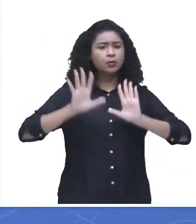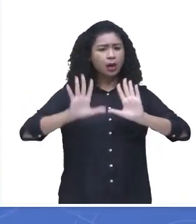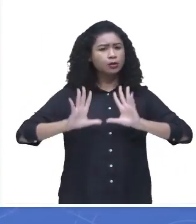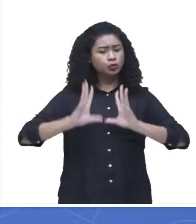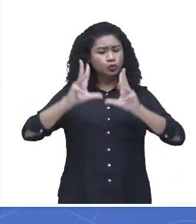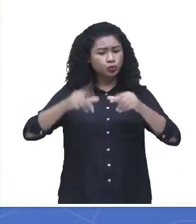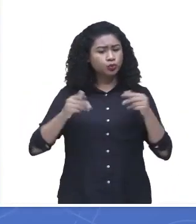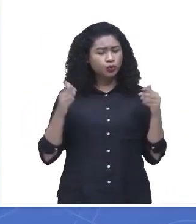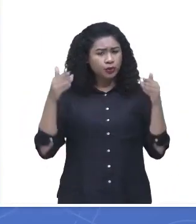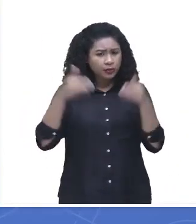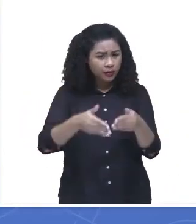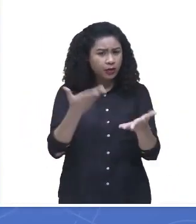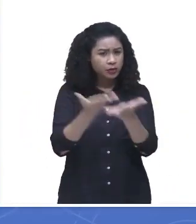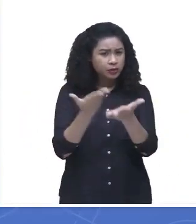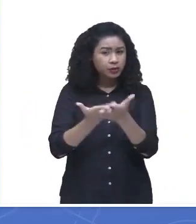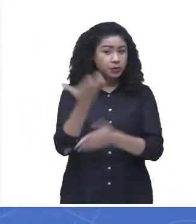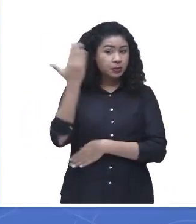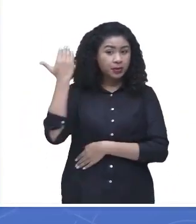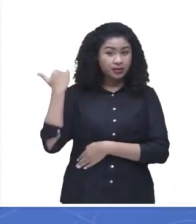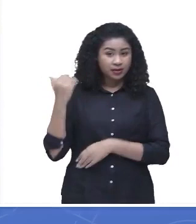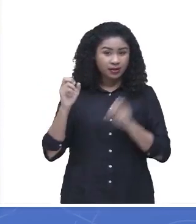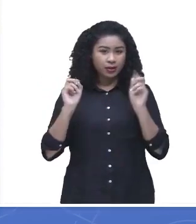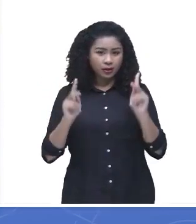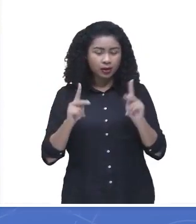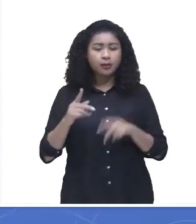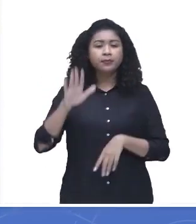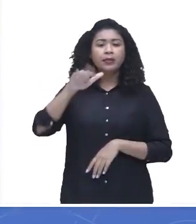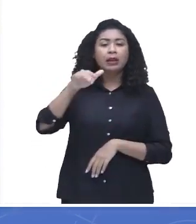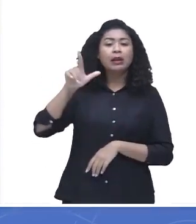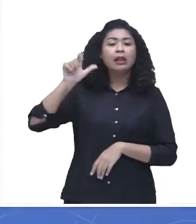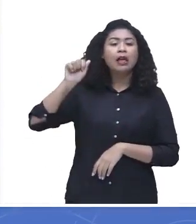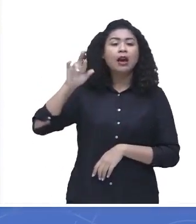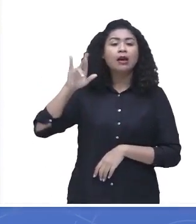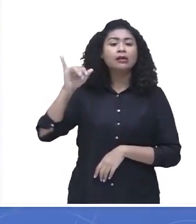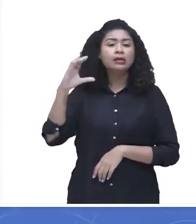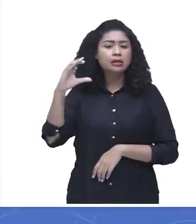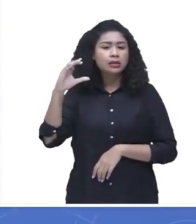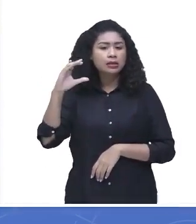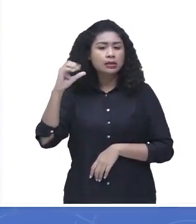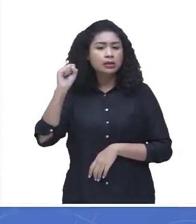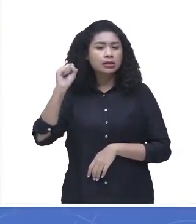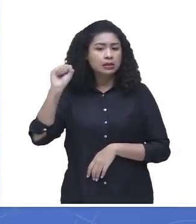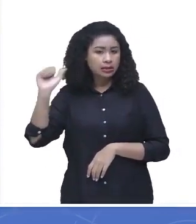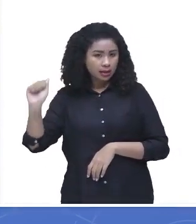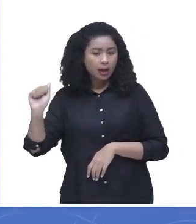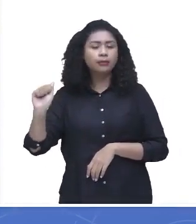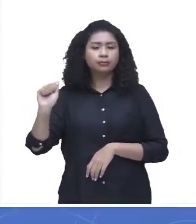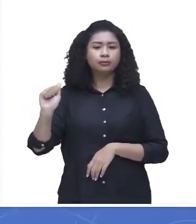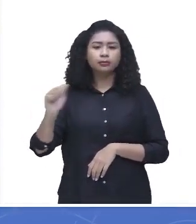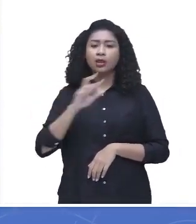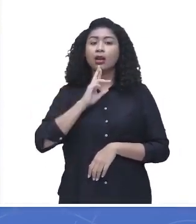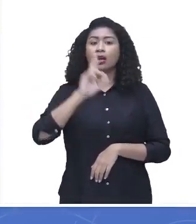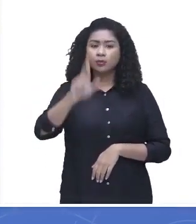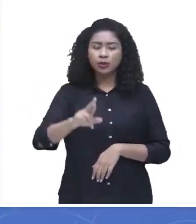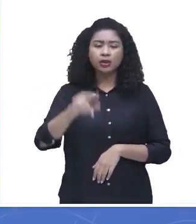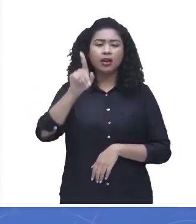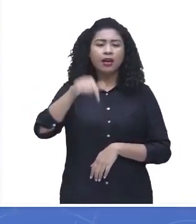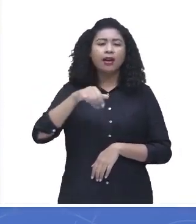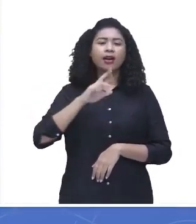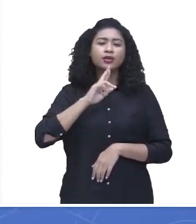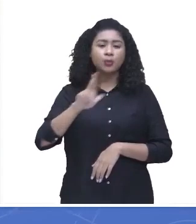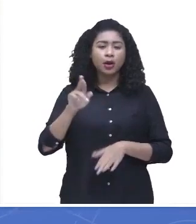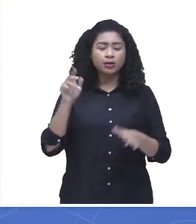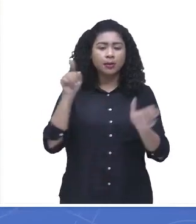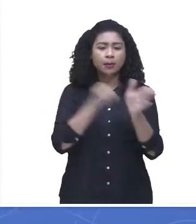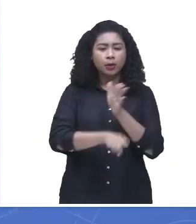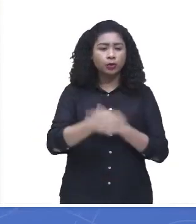ontem, certo? Larissa, só respondendo sua dúvida, a primeira questão, alternativa A, tá bom? Só para você ir fazer logo sua correção.